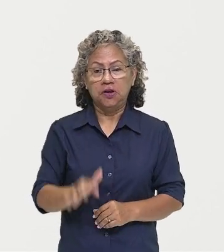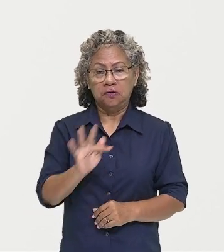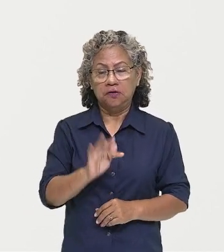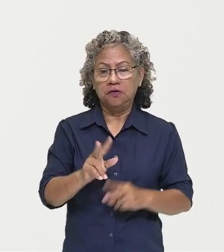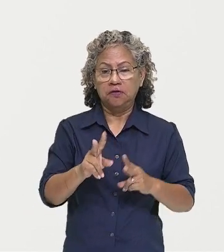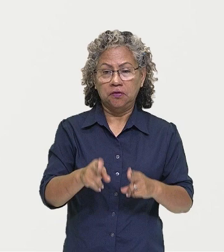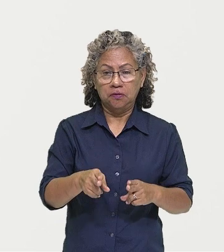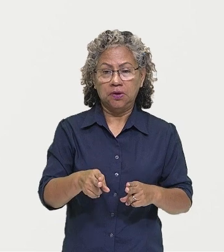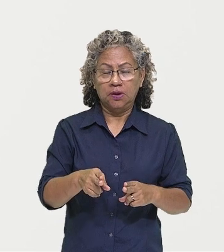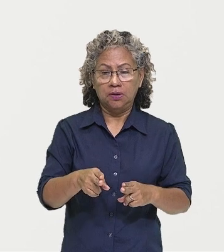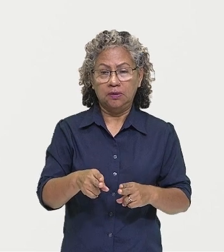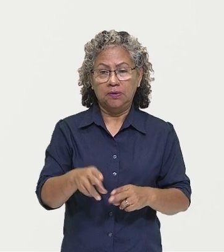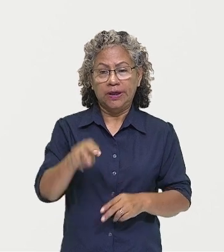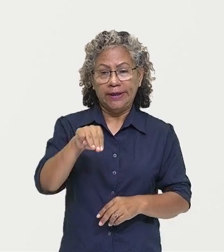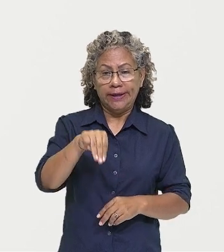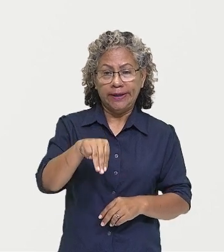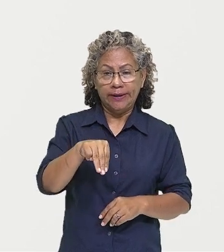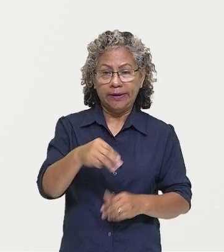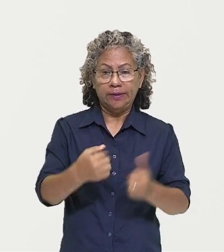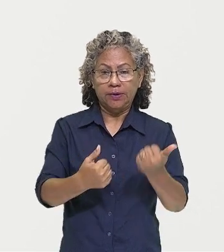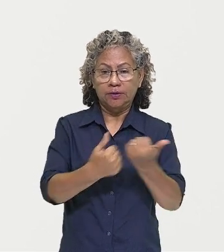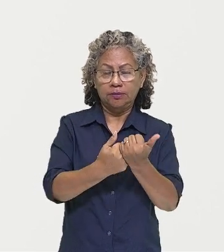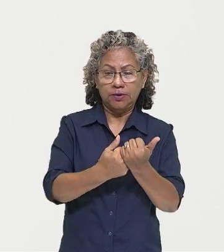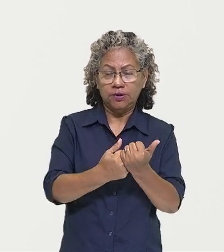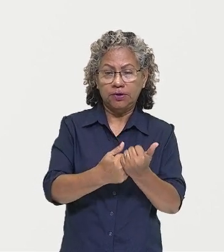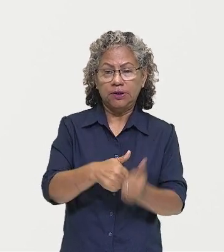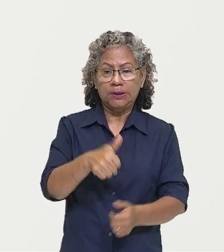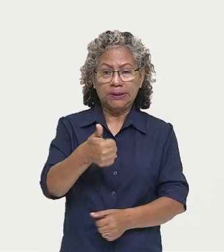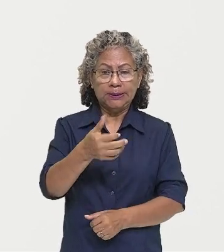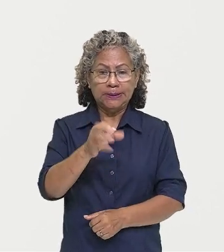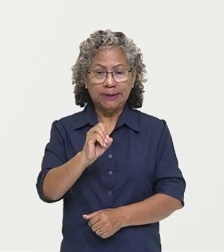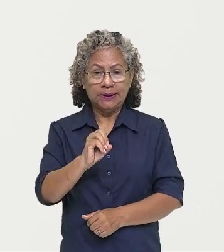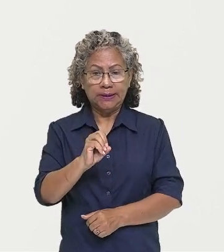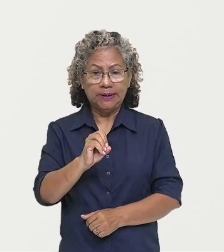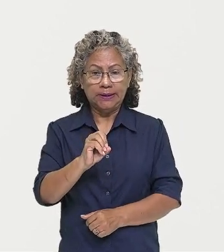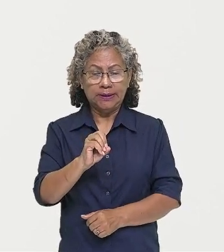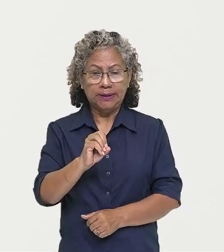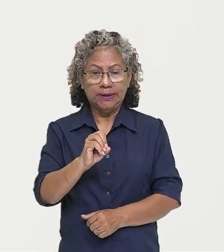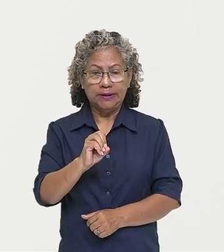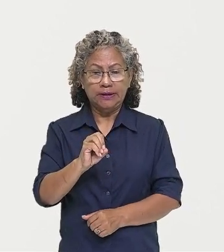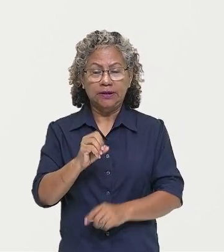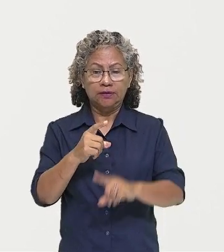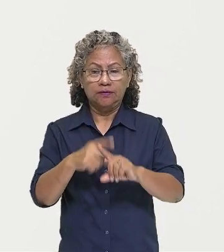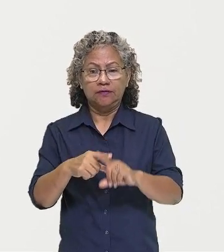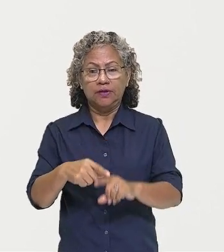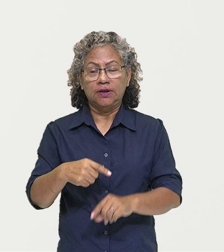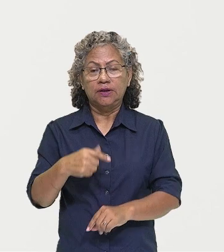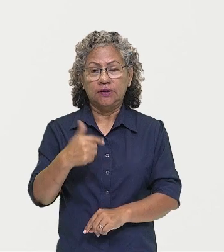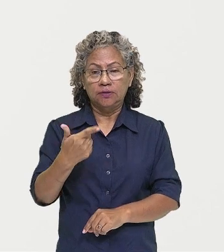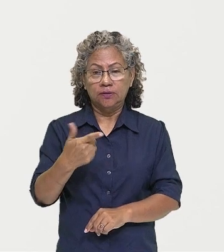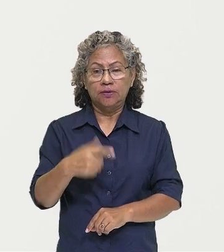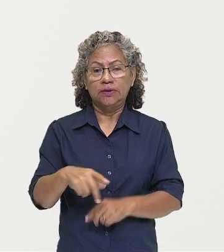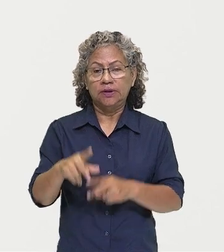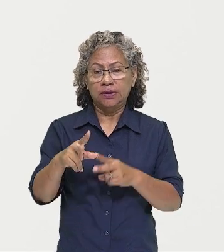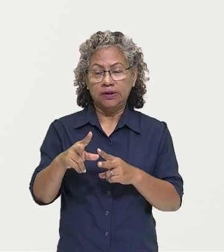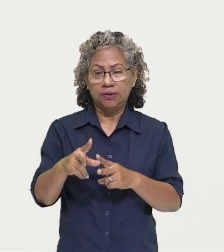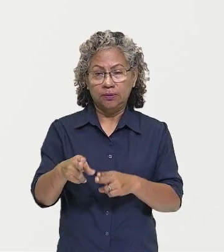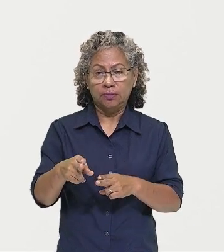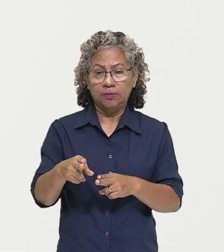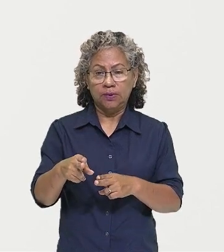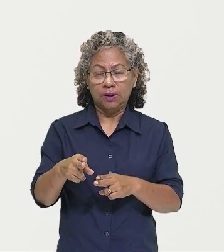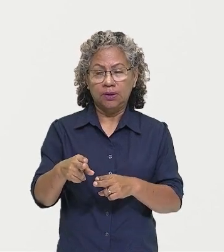força dada em módulo, eu quero saber quanto vale esta força. 10 vezes 2,